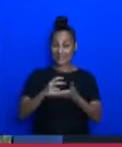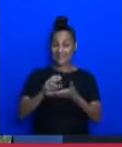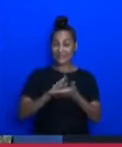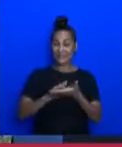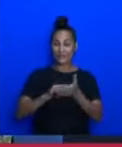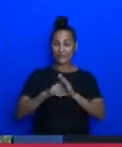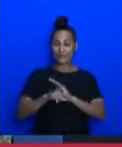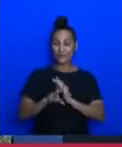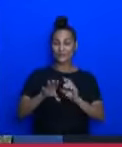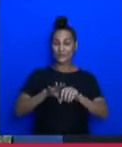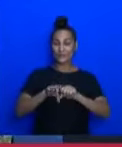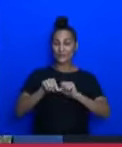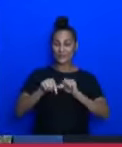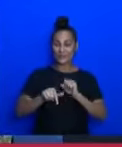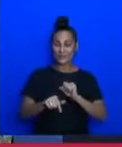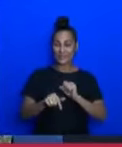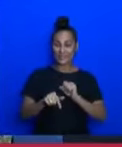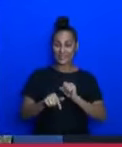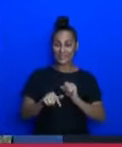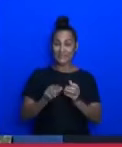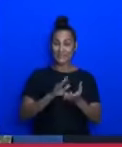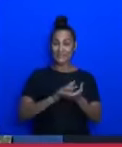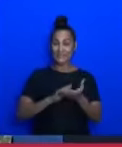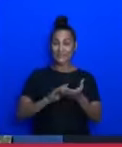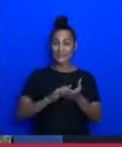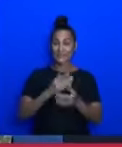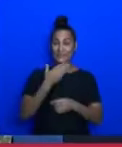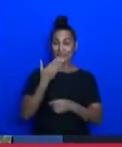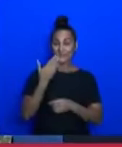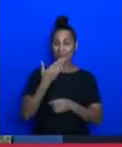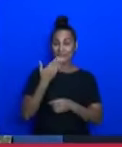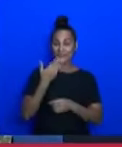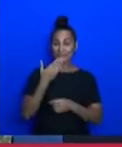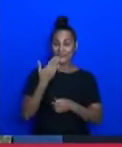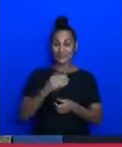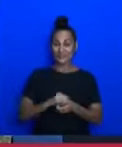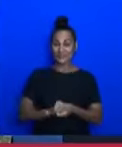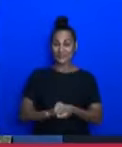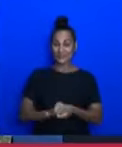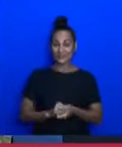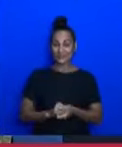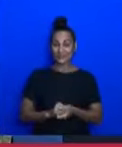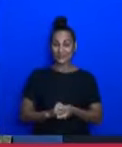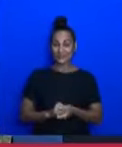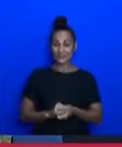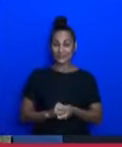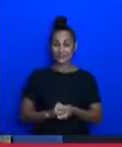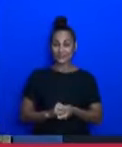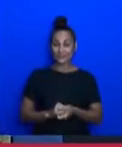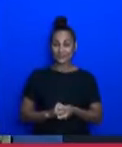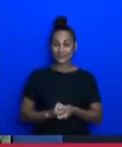tem Lotomania, Super 7 e Loto Fácil.